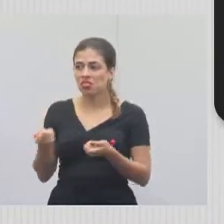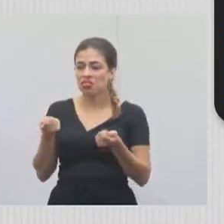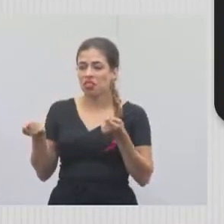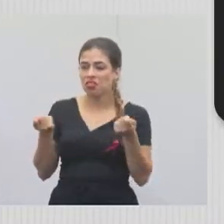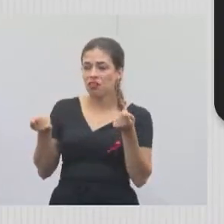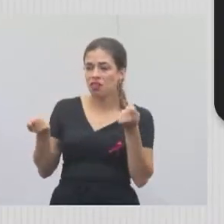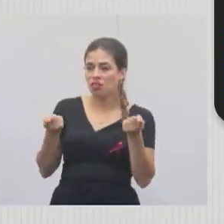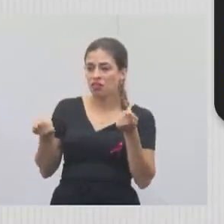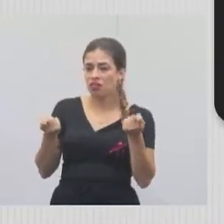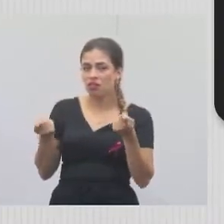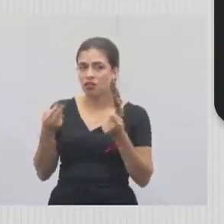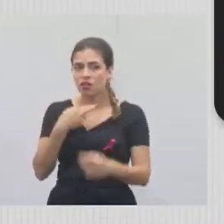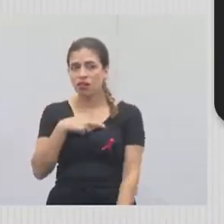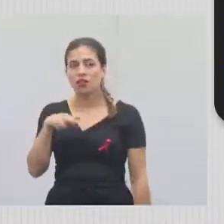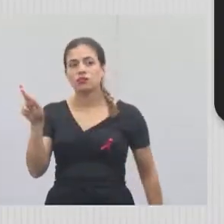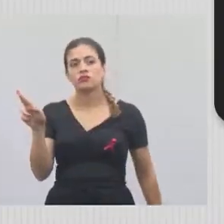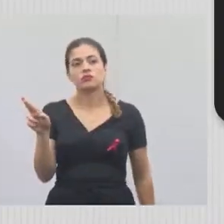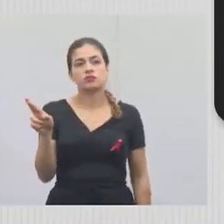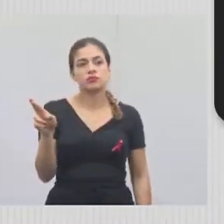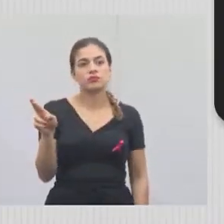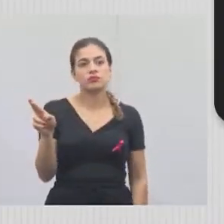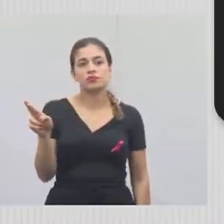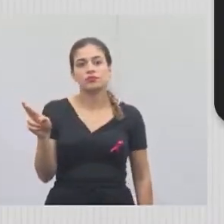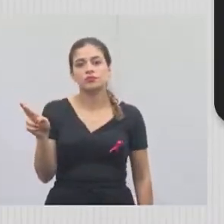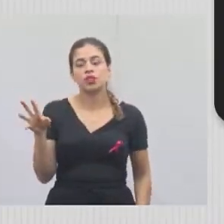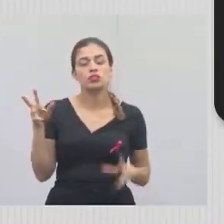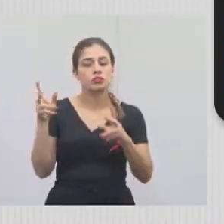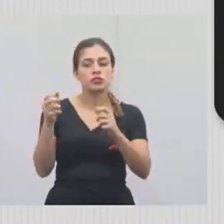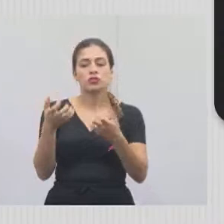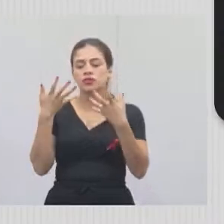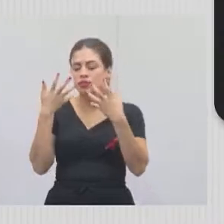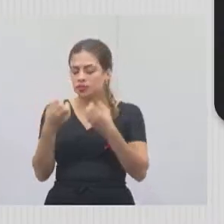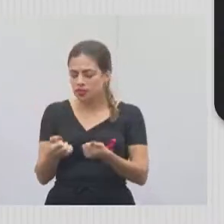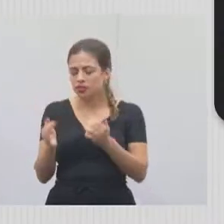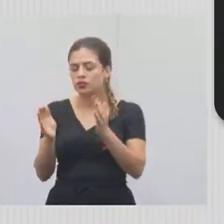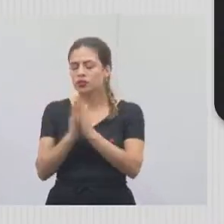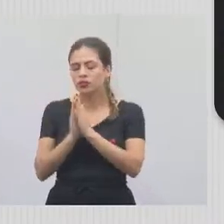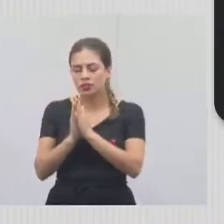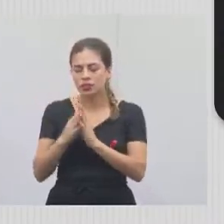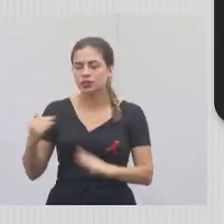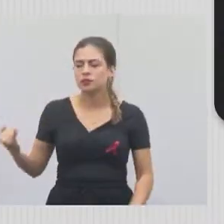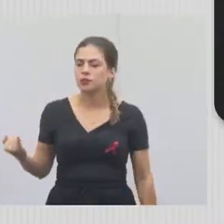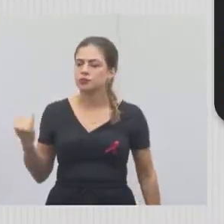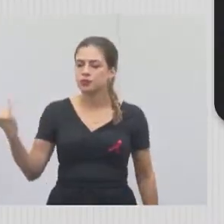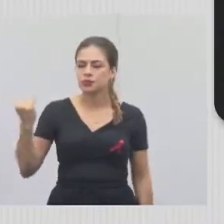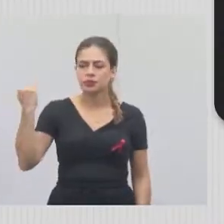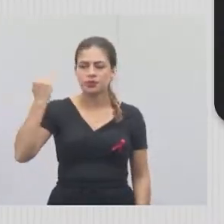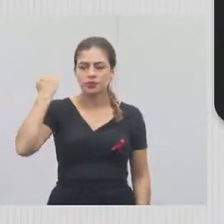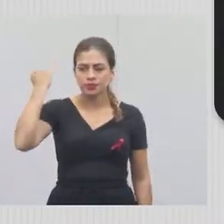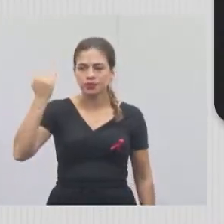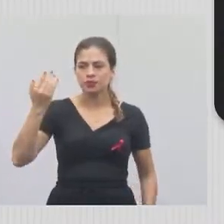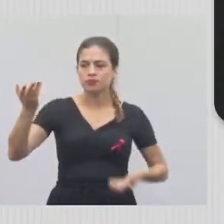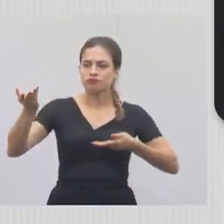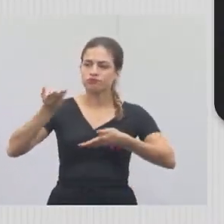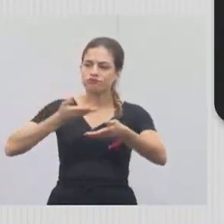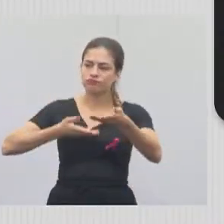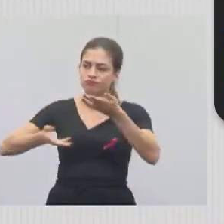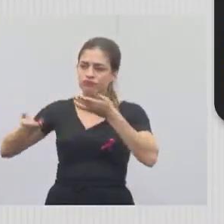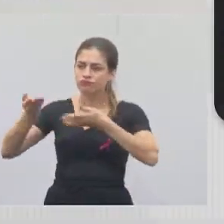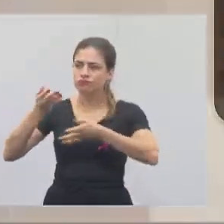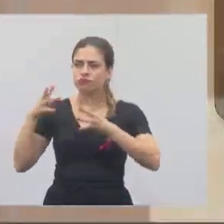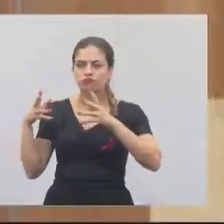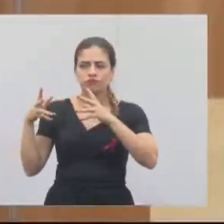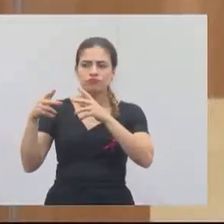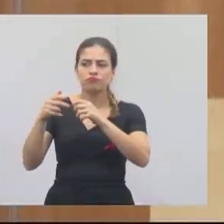de religião. Todos aceitam oração, isso é muito importante. Estamos à disposição